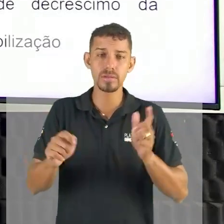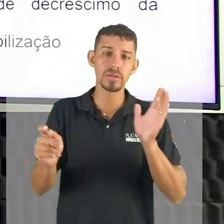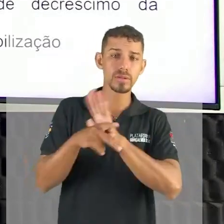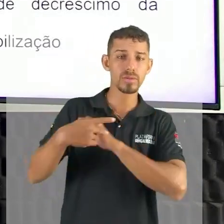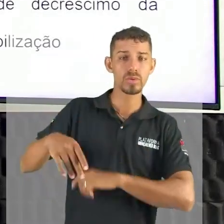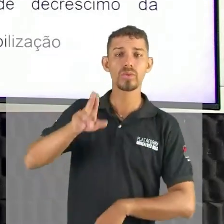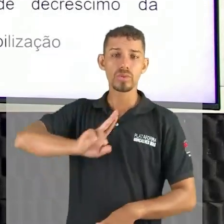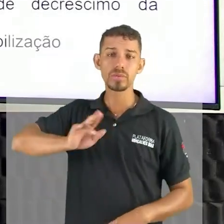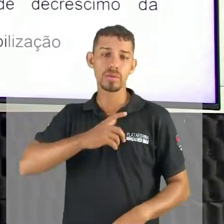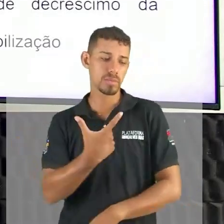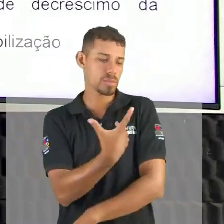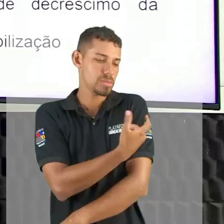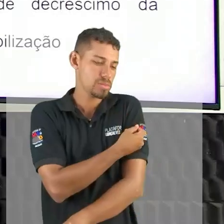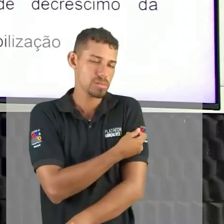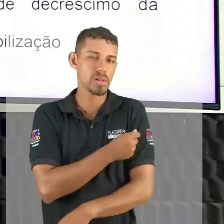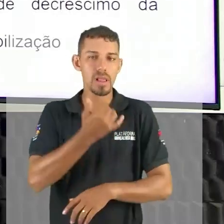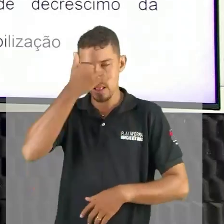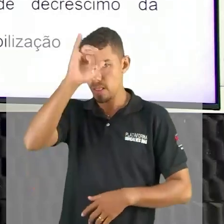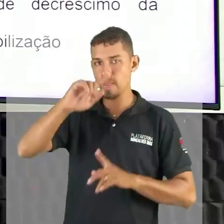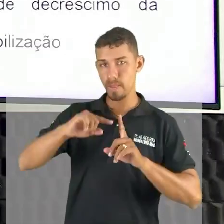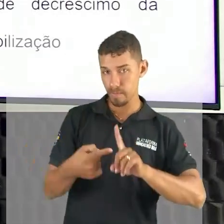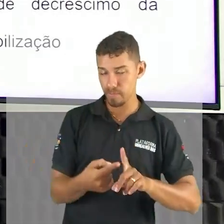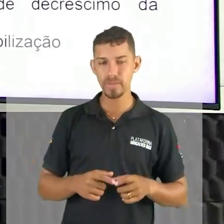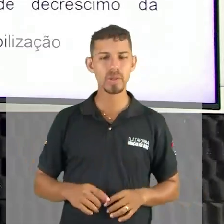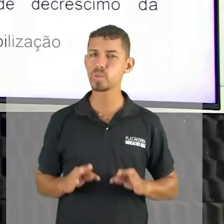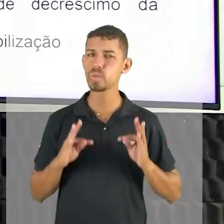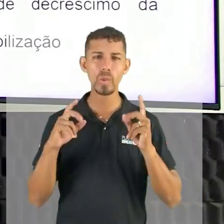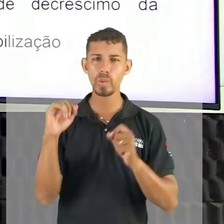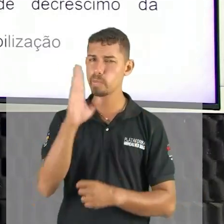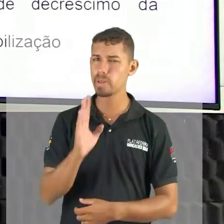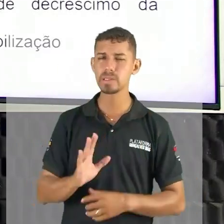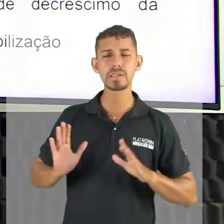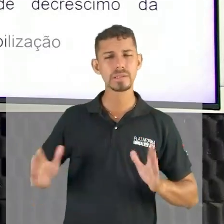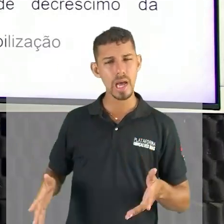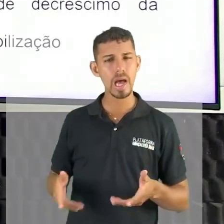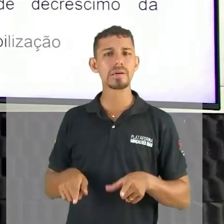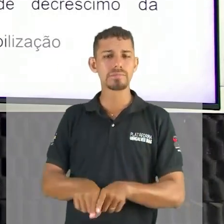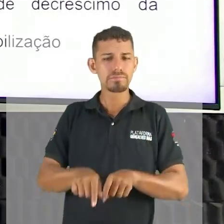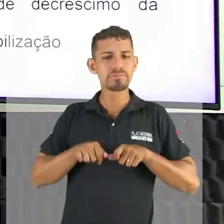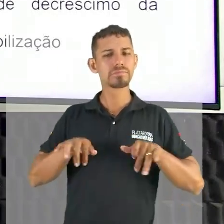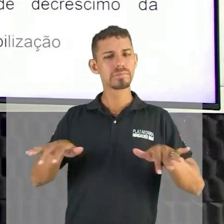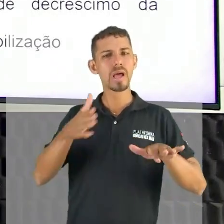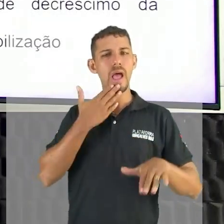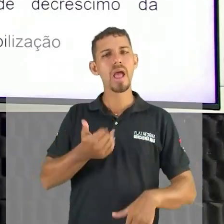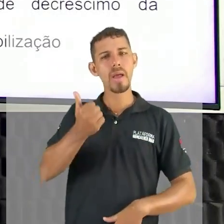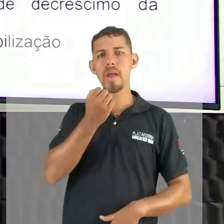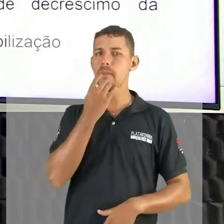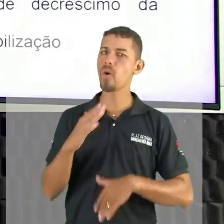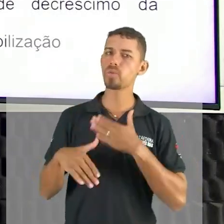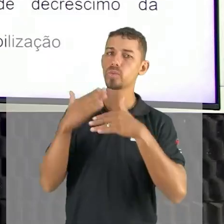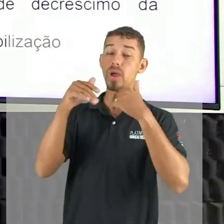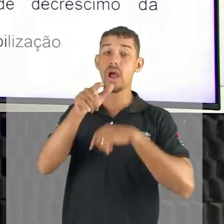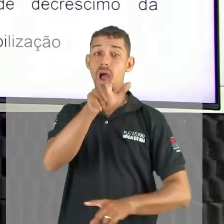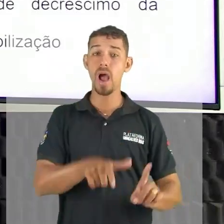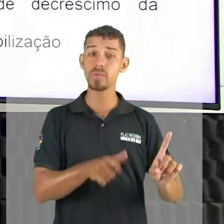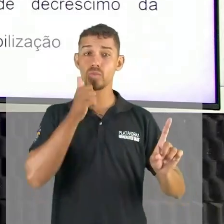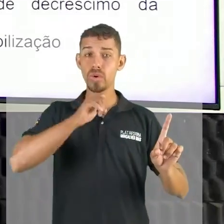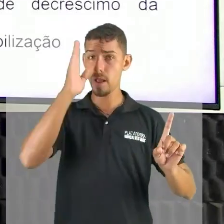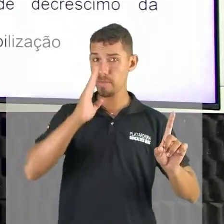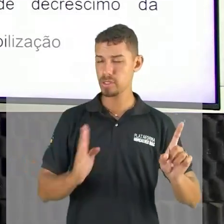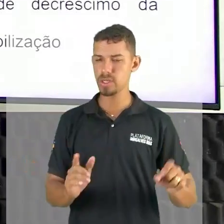uso dos métodos anticoncepcionais. Tudo isso o Brasil já navega muito bem e, por isso, a mulher brasileira hoje já é